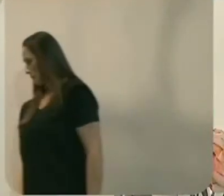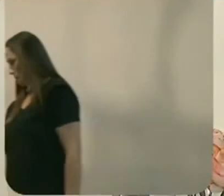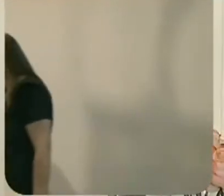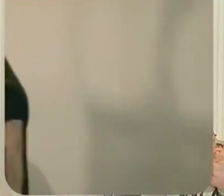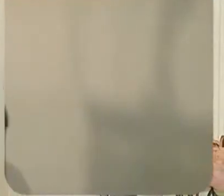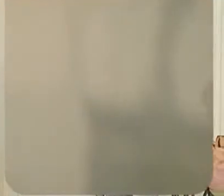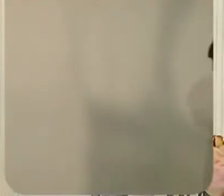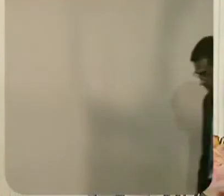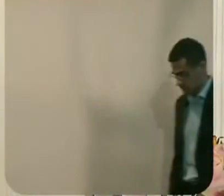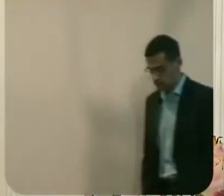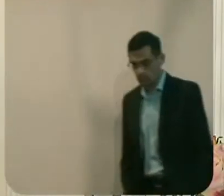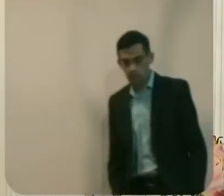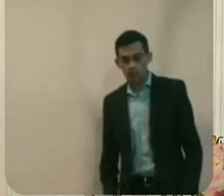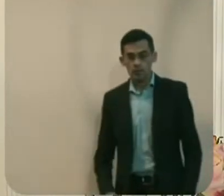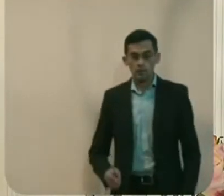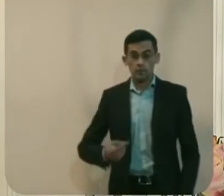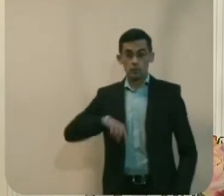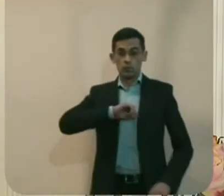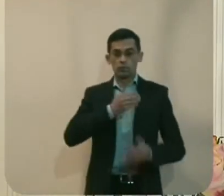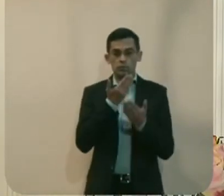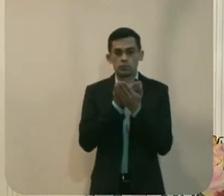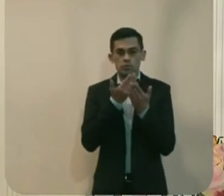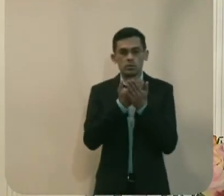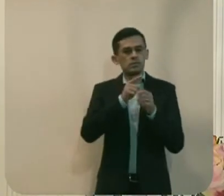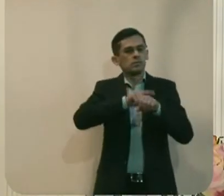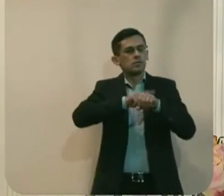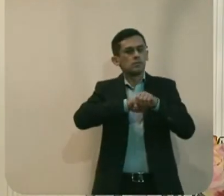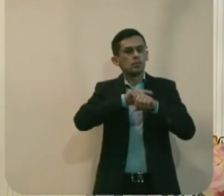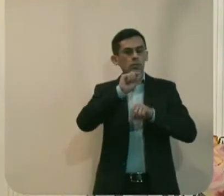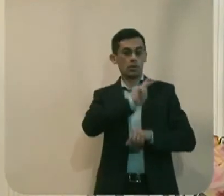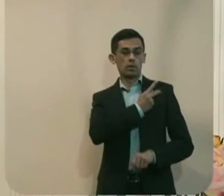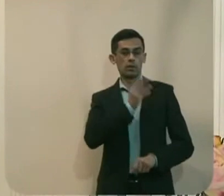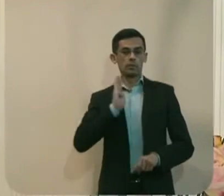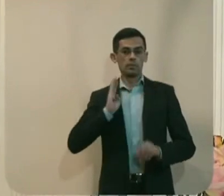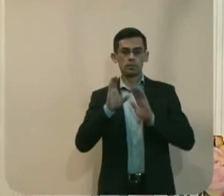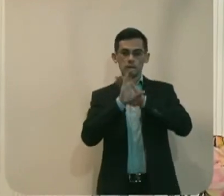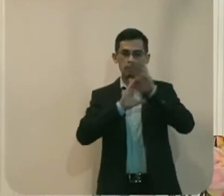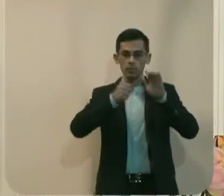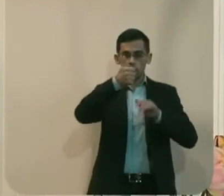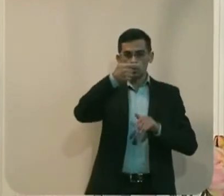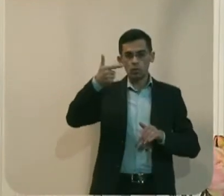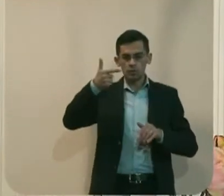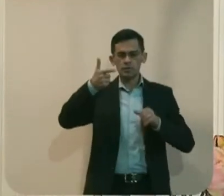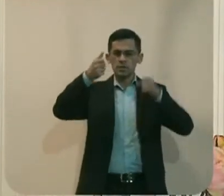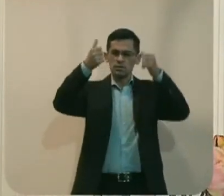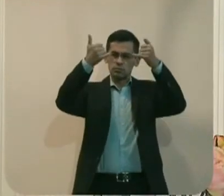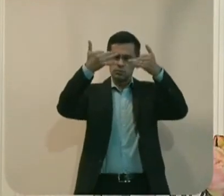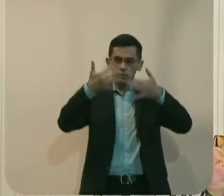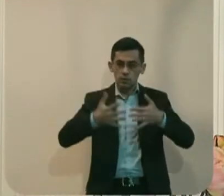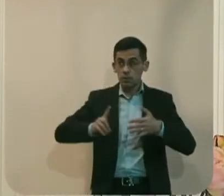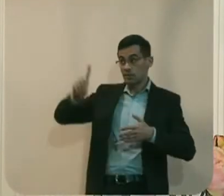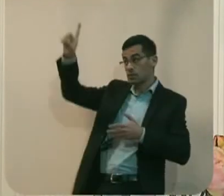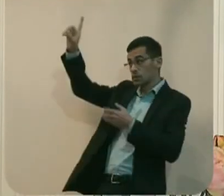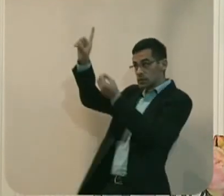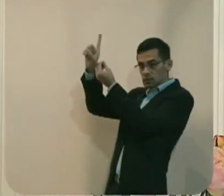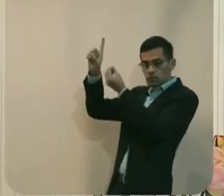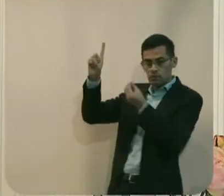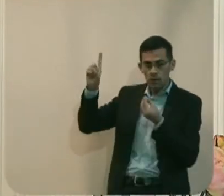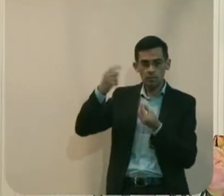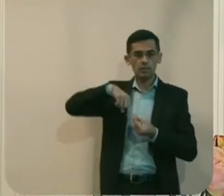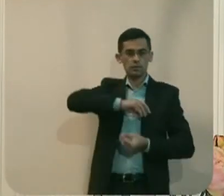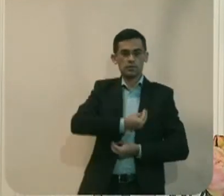Nós estamos estudando durante esse tempo, não é, a partir de Hebreus 12, uma série de recursos